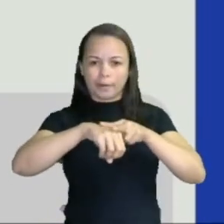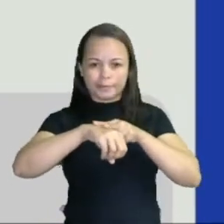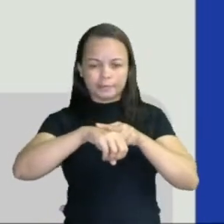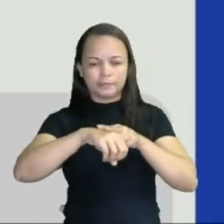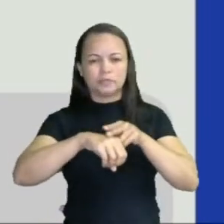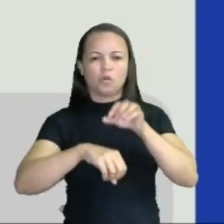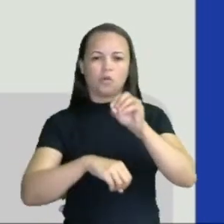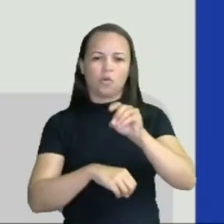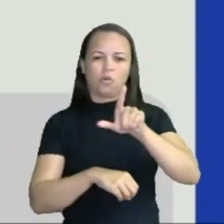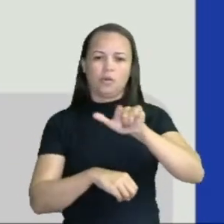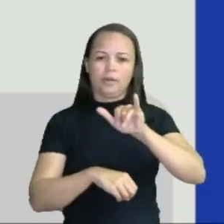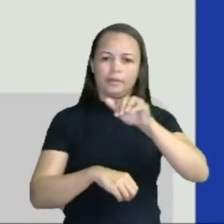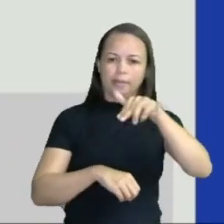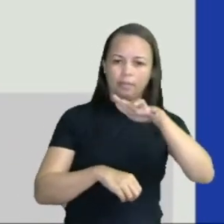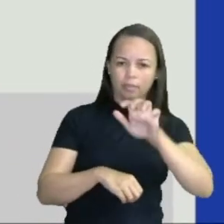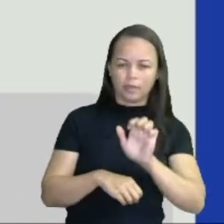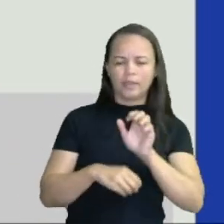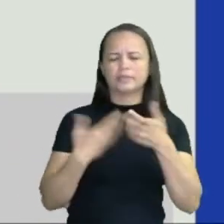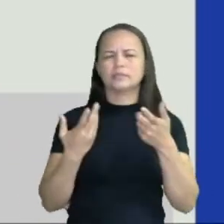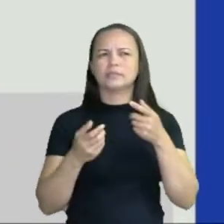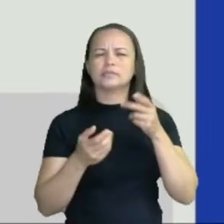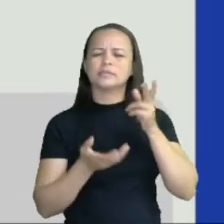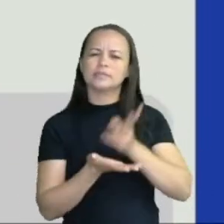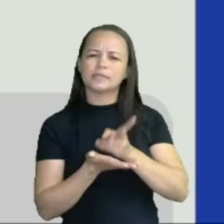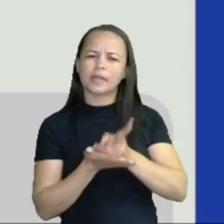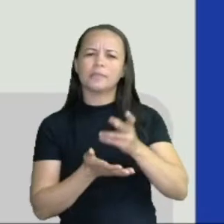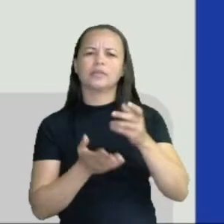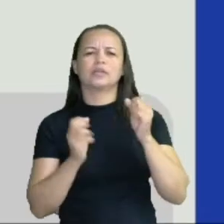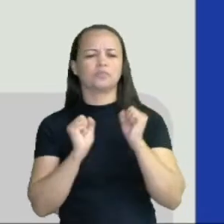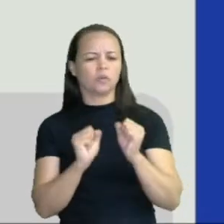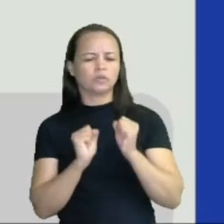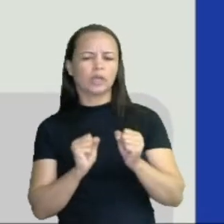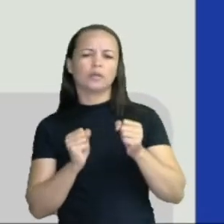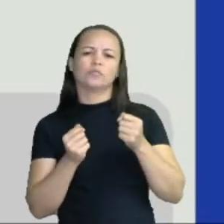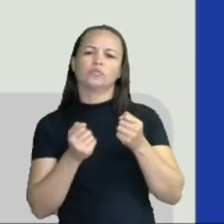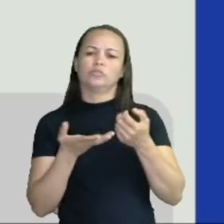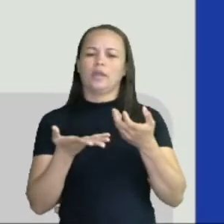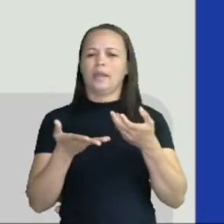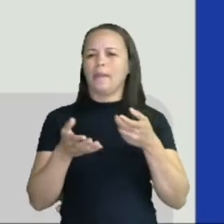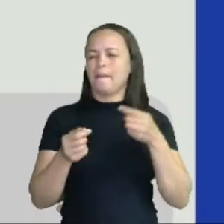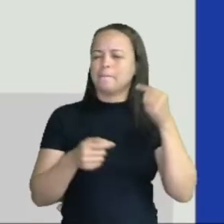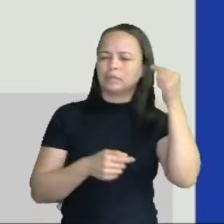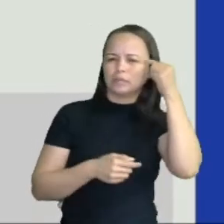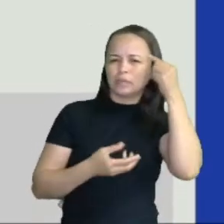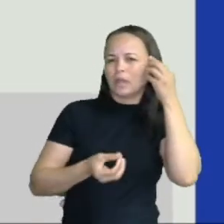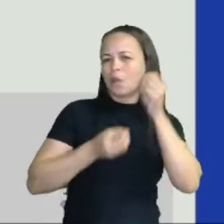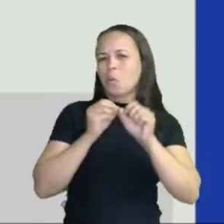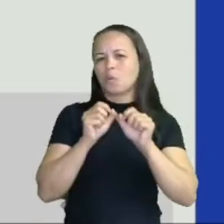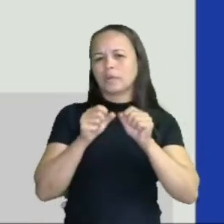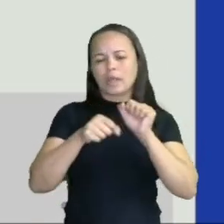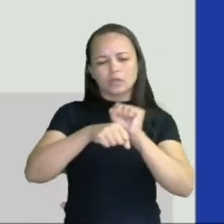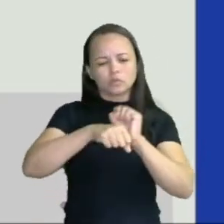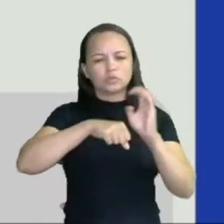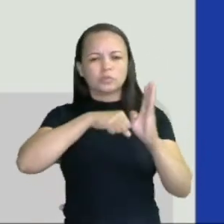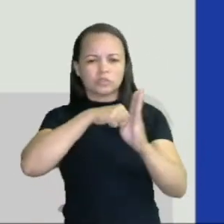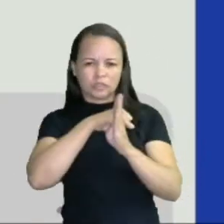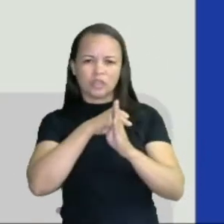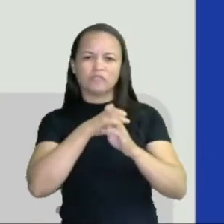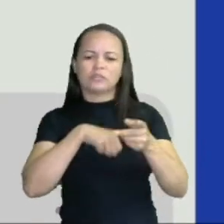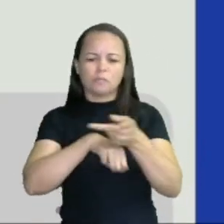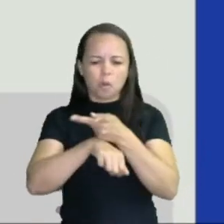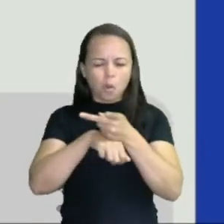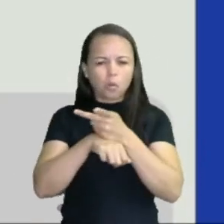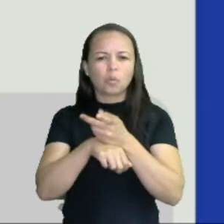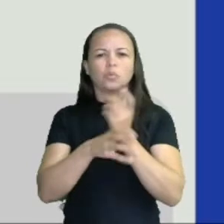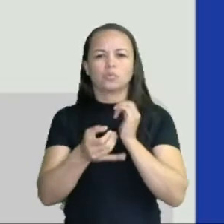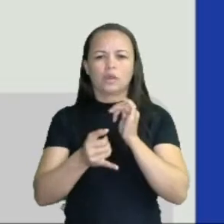sempre assim descobrir o significado de alguma palavra, nós podemos recorrer a ele. Então, eu coloquei lá substantivo e apareceu